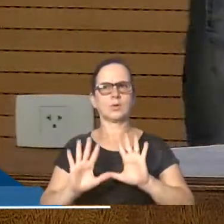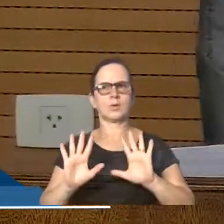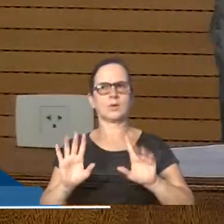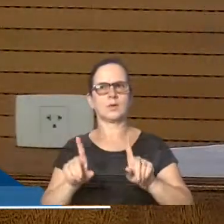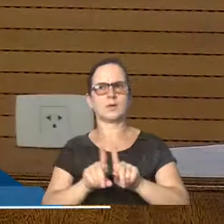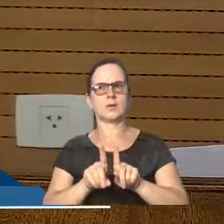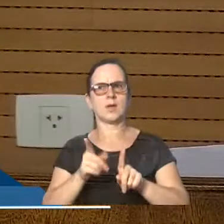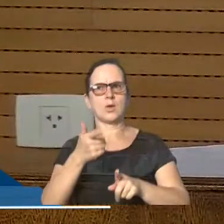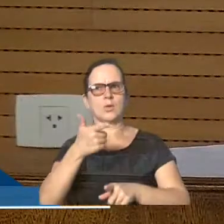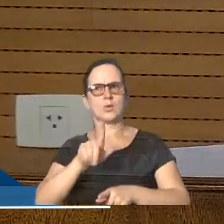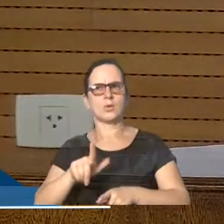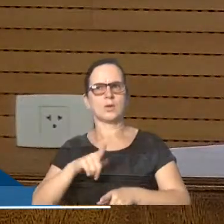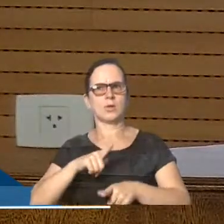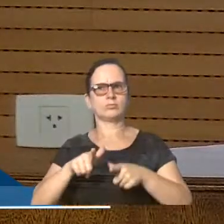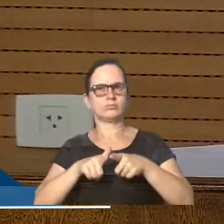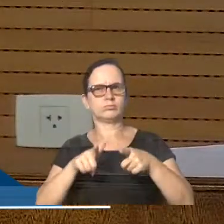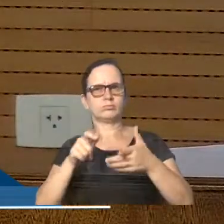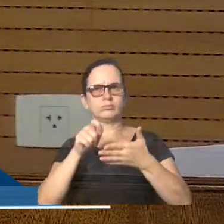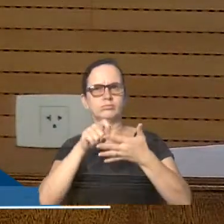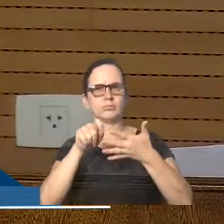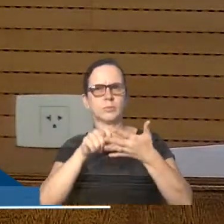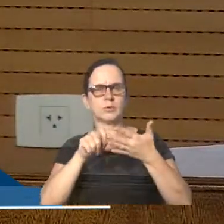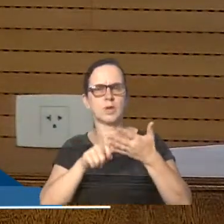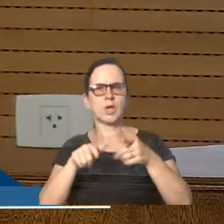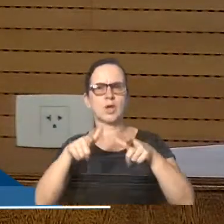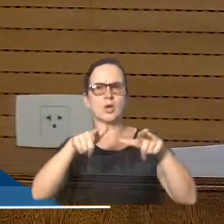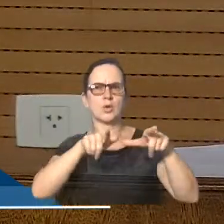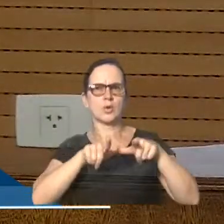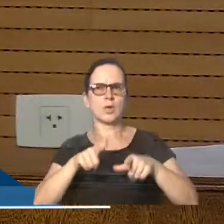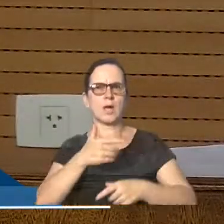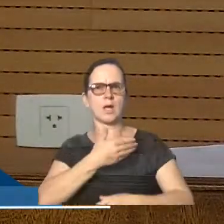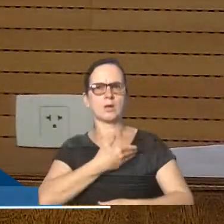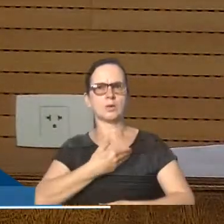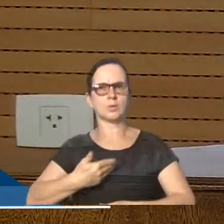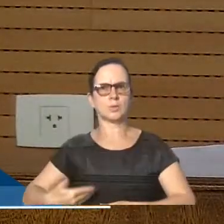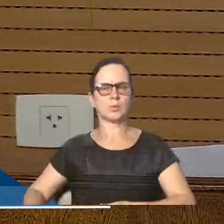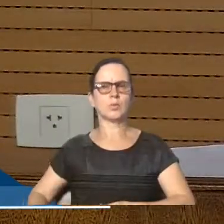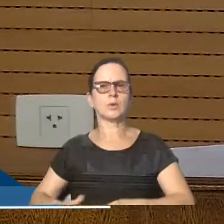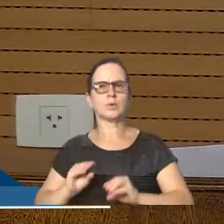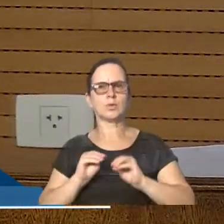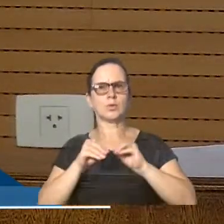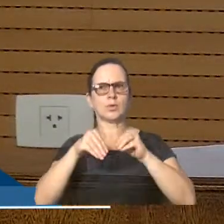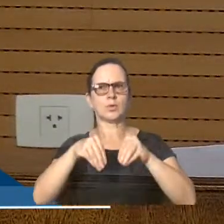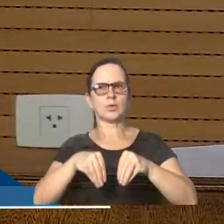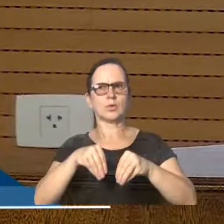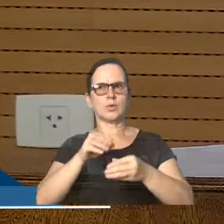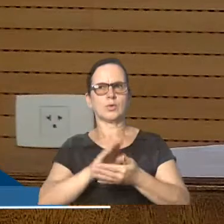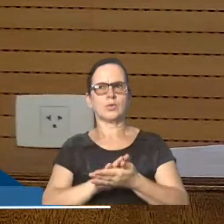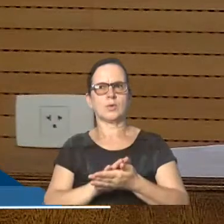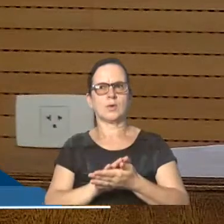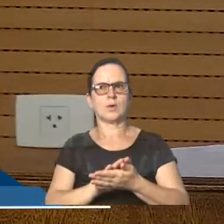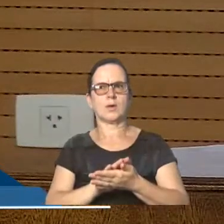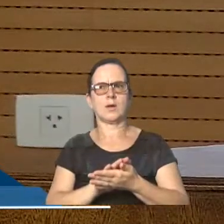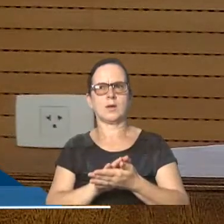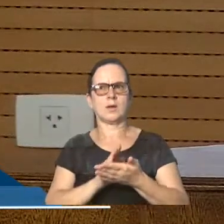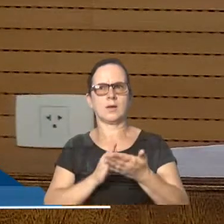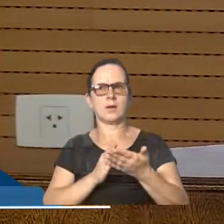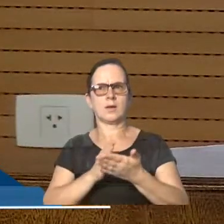ainda não possua, um amplo levantamento de locais públicos onde é necessária a implantação de rampas de acesso